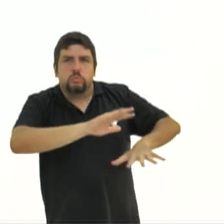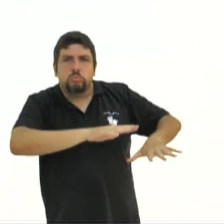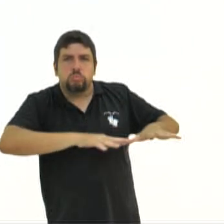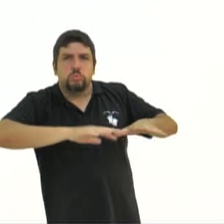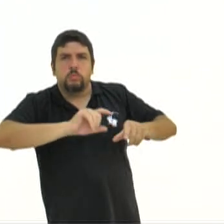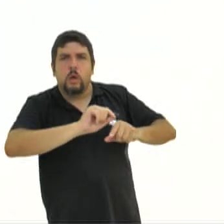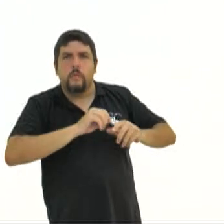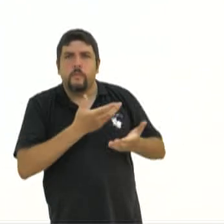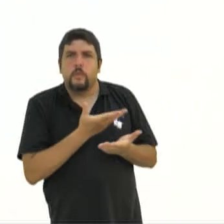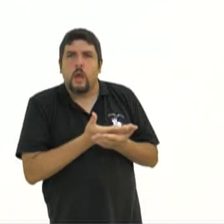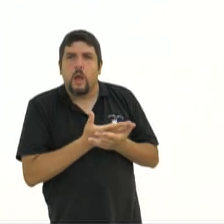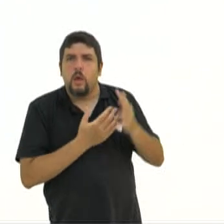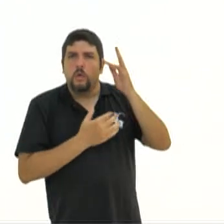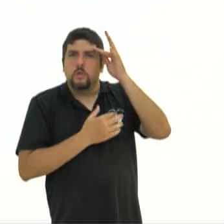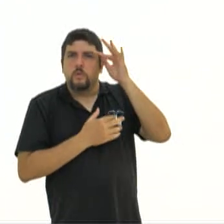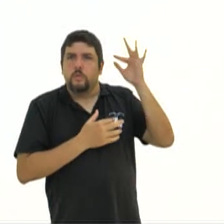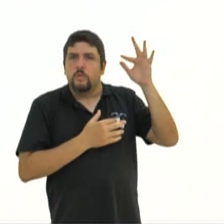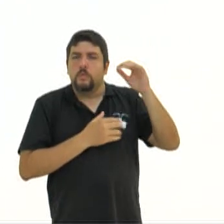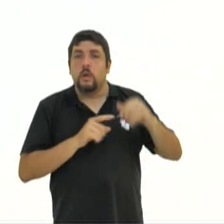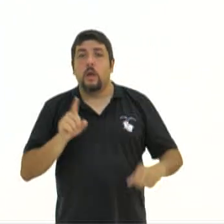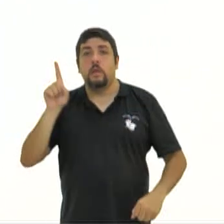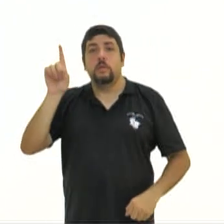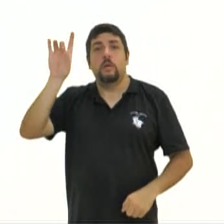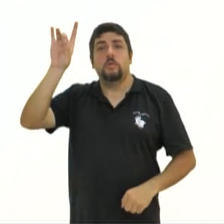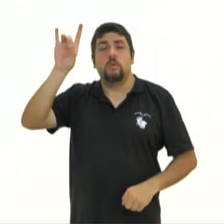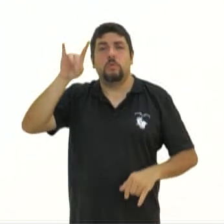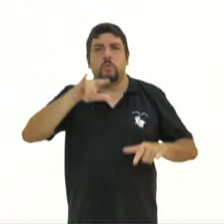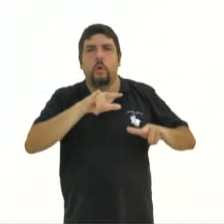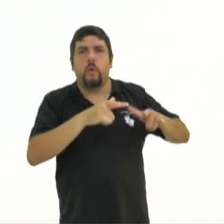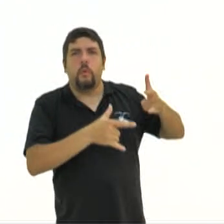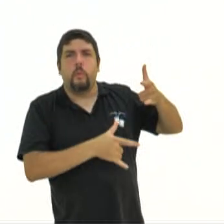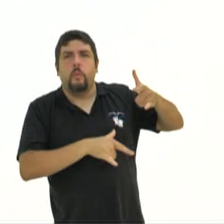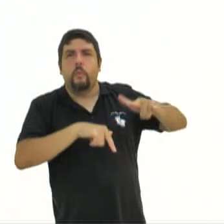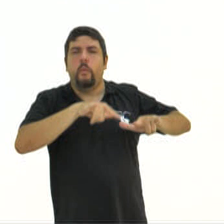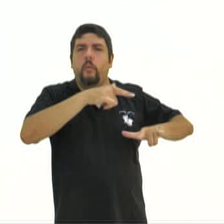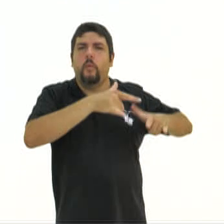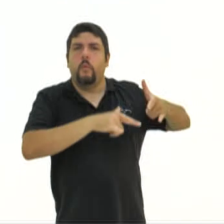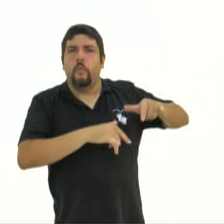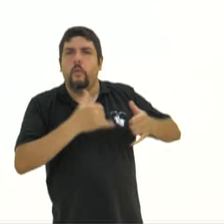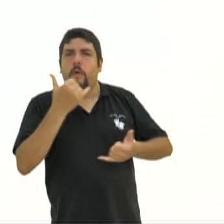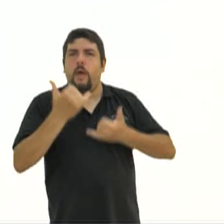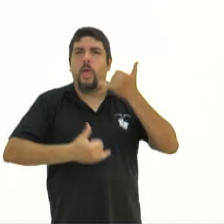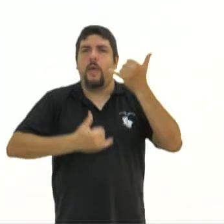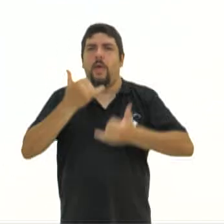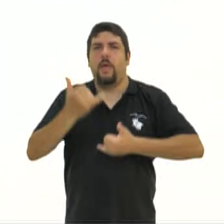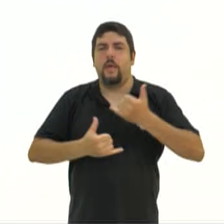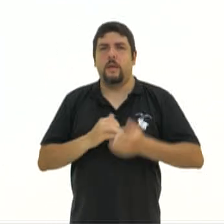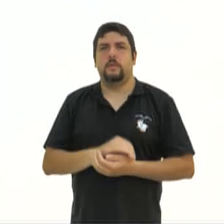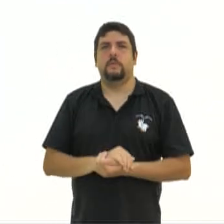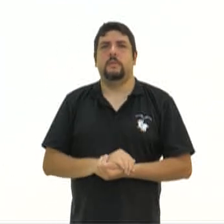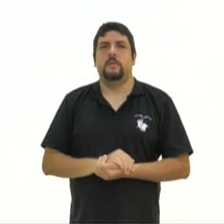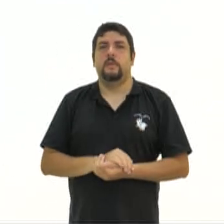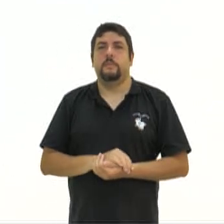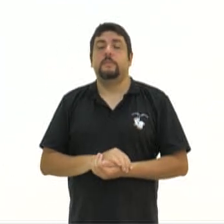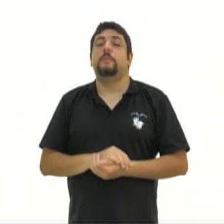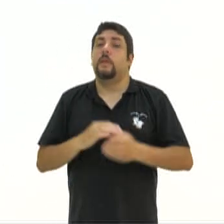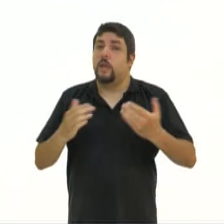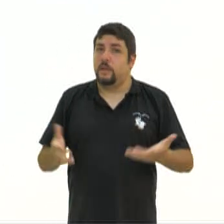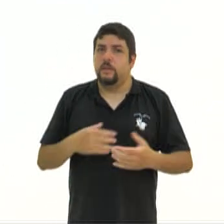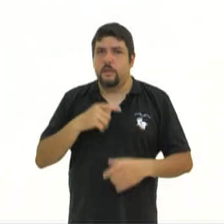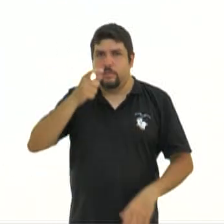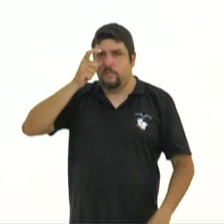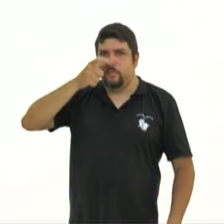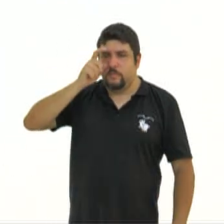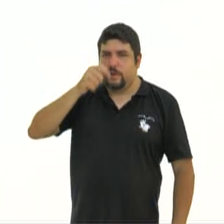acontecendo e ele está apenas se divertindo às nossas custas. Então o Descartes, ele faz essa brincadeira aí, ele fala,